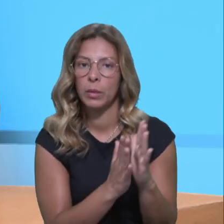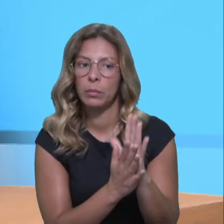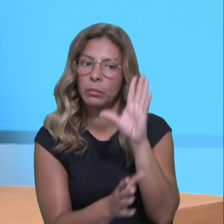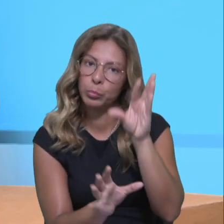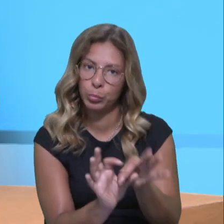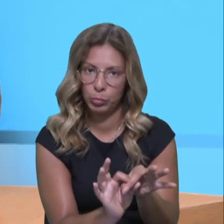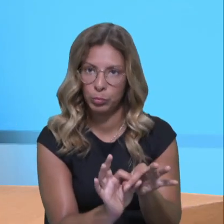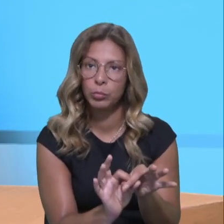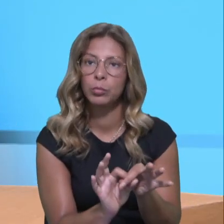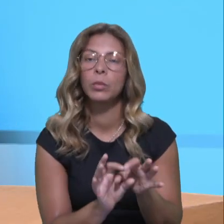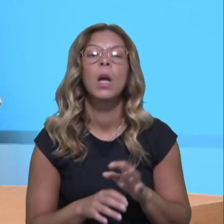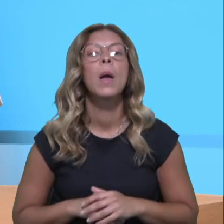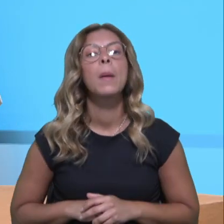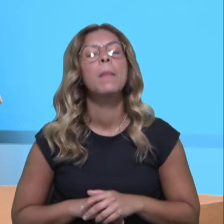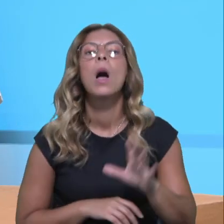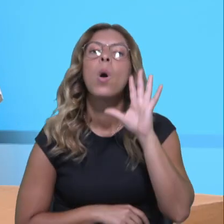tudo isto acontece